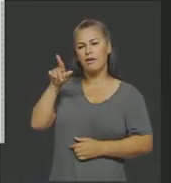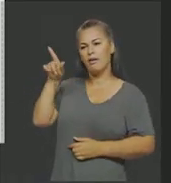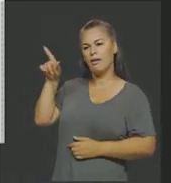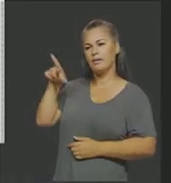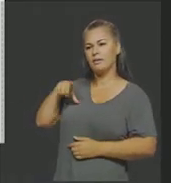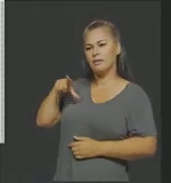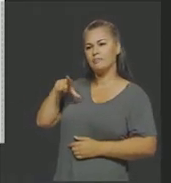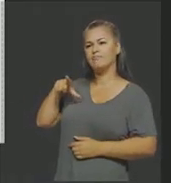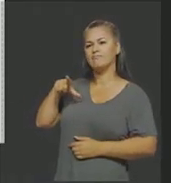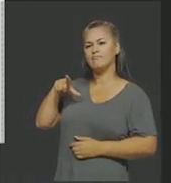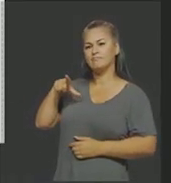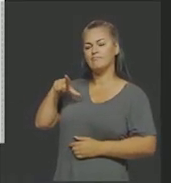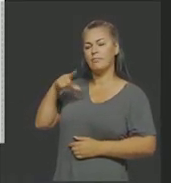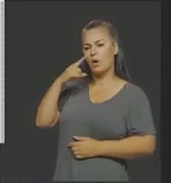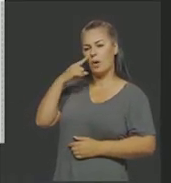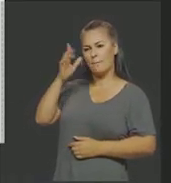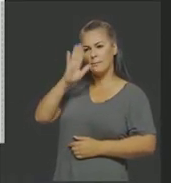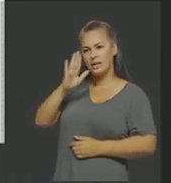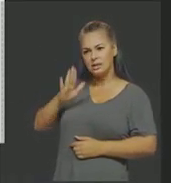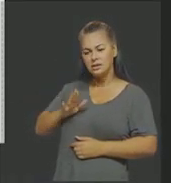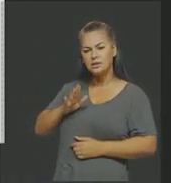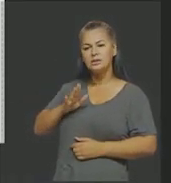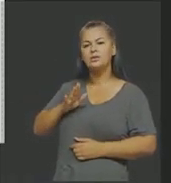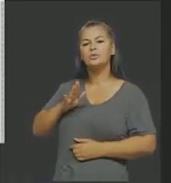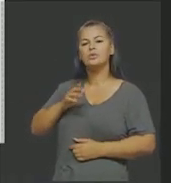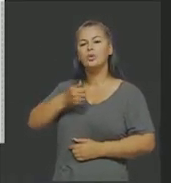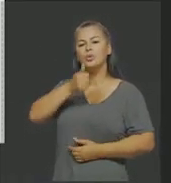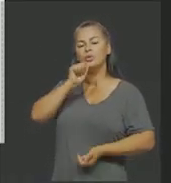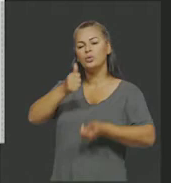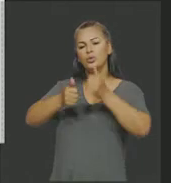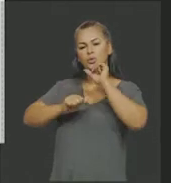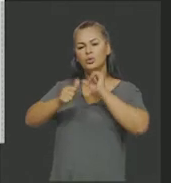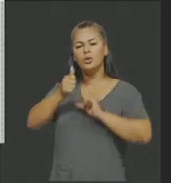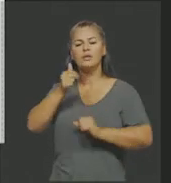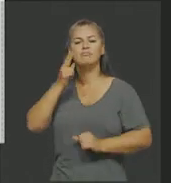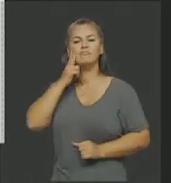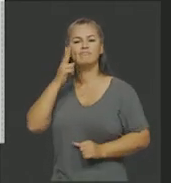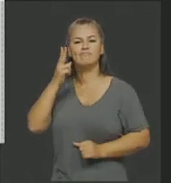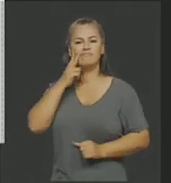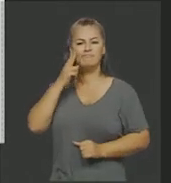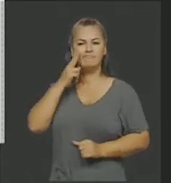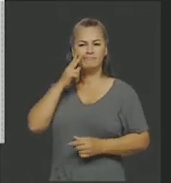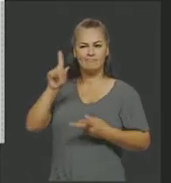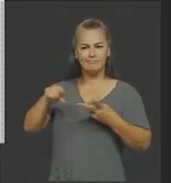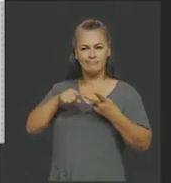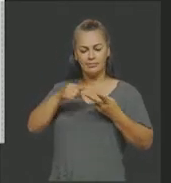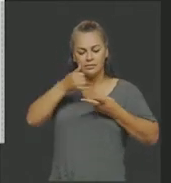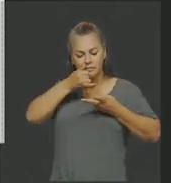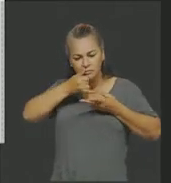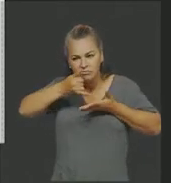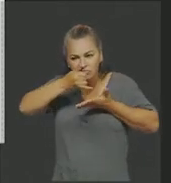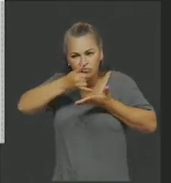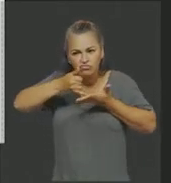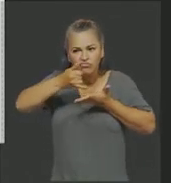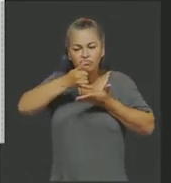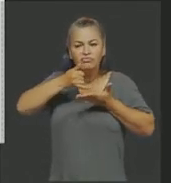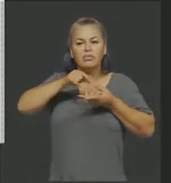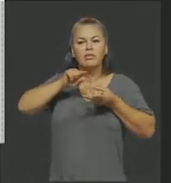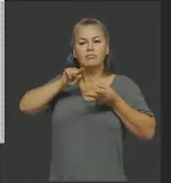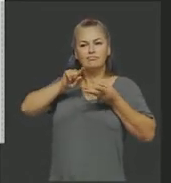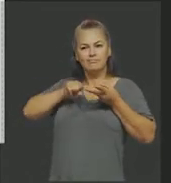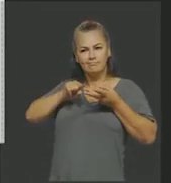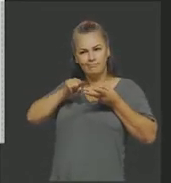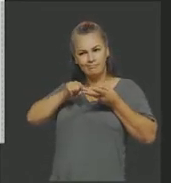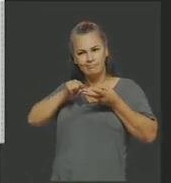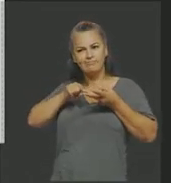heroína, crack. Só para lembrar aí que são drogas que causam prejuízo a outros usuários, tá? Álcool está entre as drogas